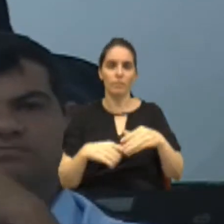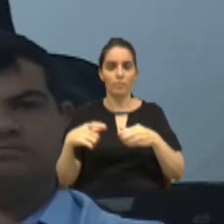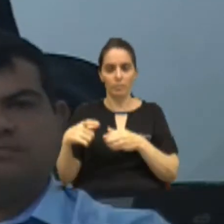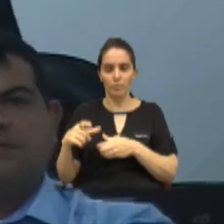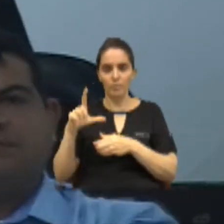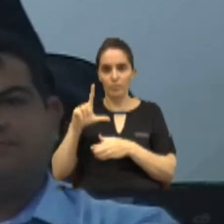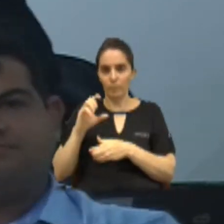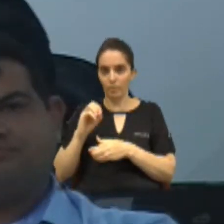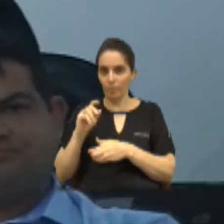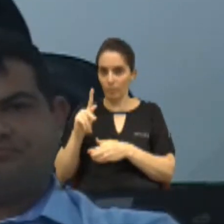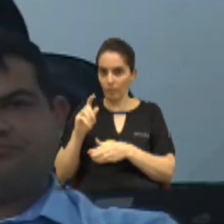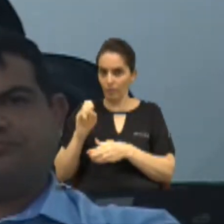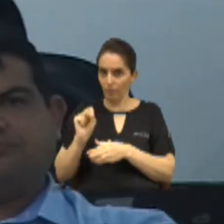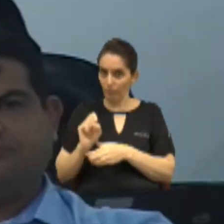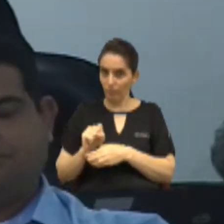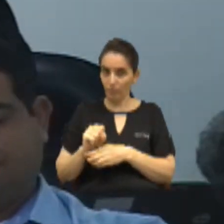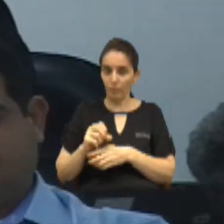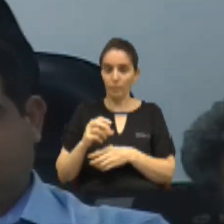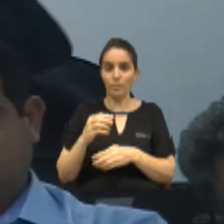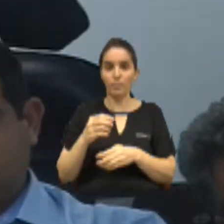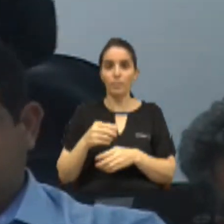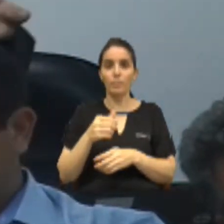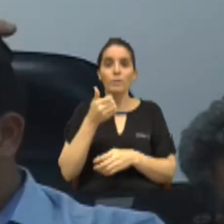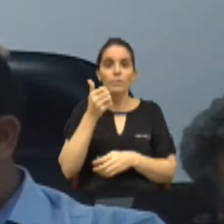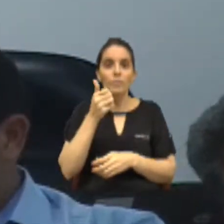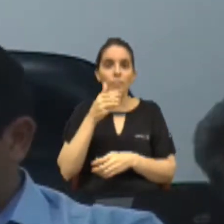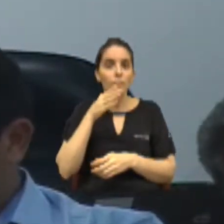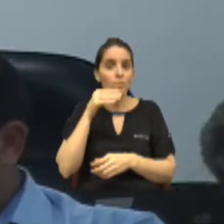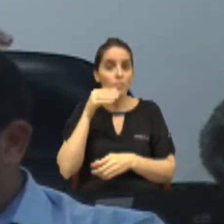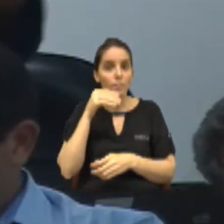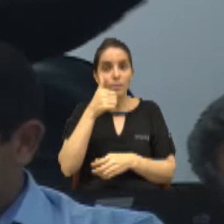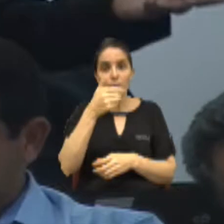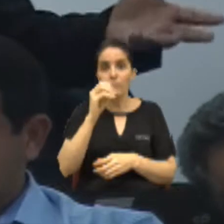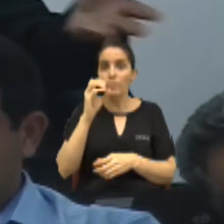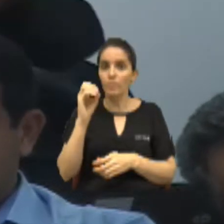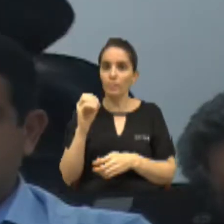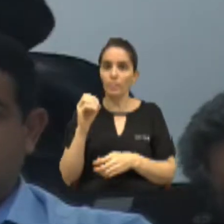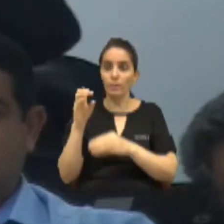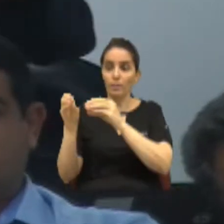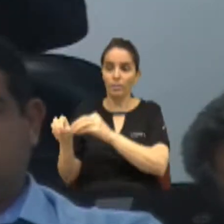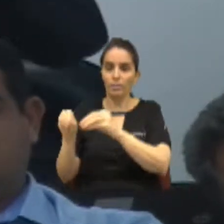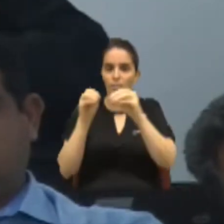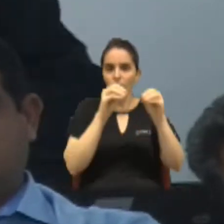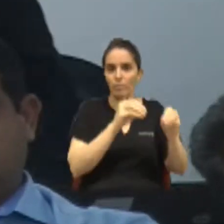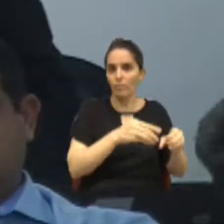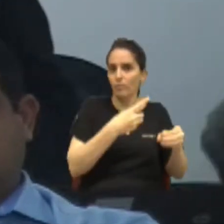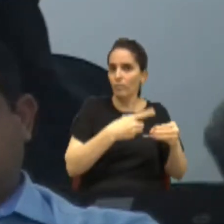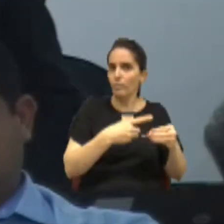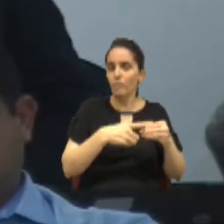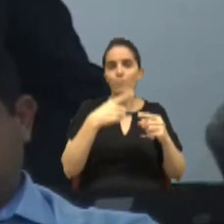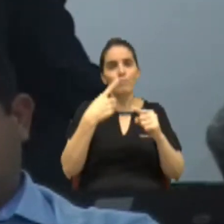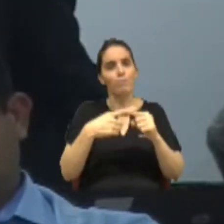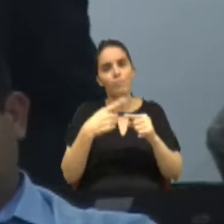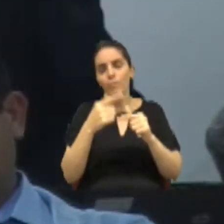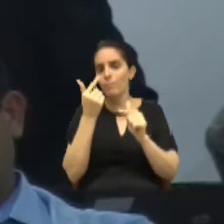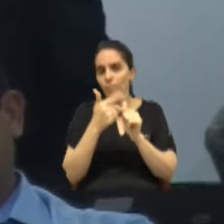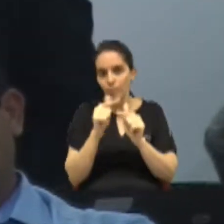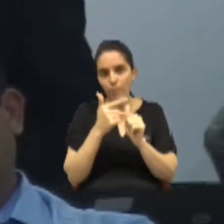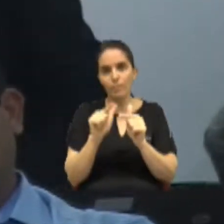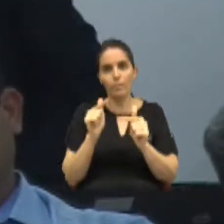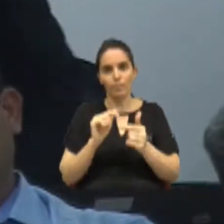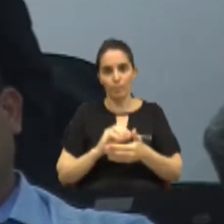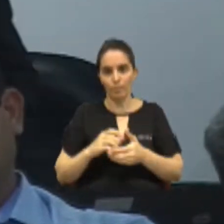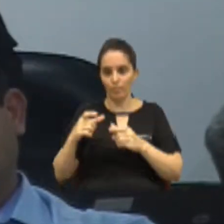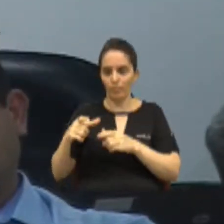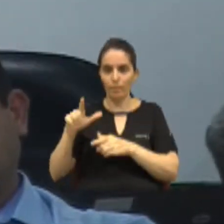Lopes, tem uma empresa com quase 100 funcionários que estava querendo estabelecer em outra cidade em razão somente disso. E no bairro